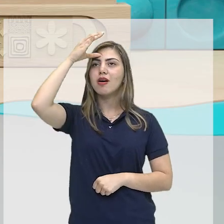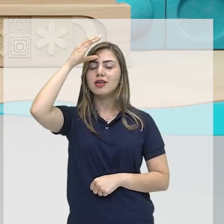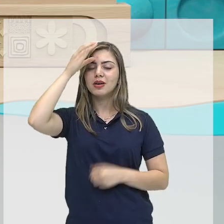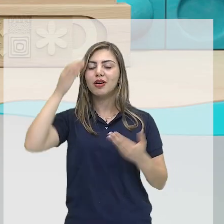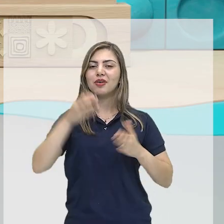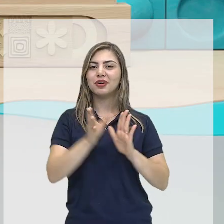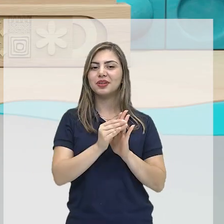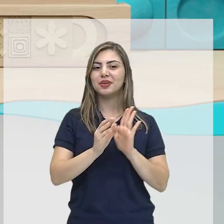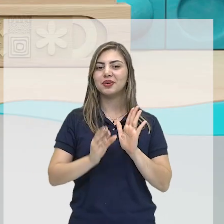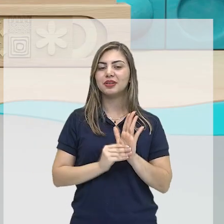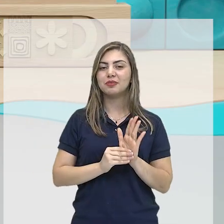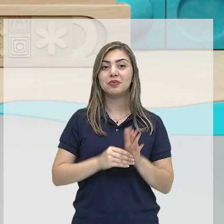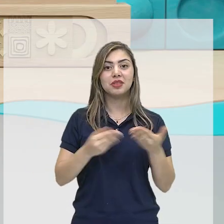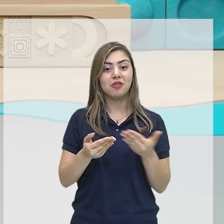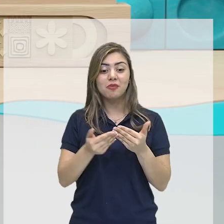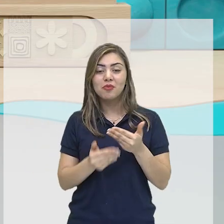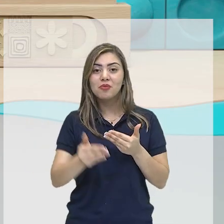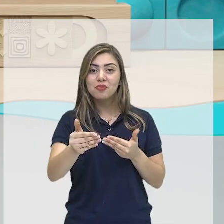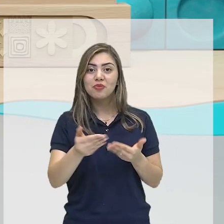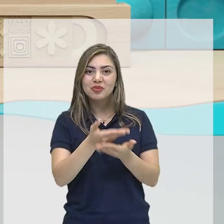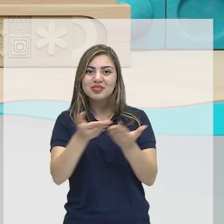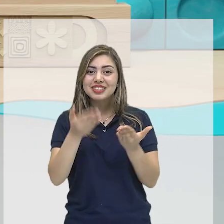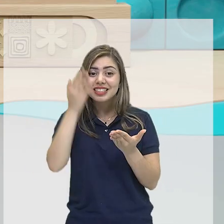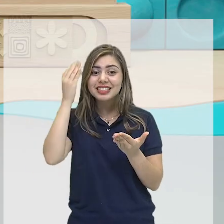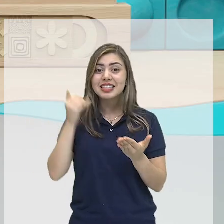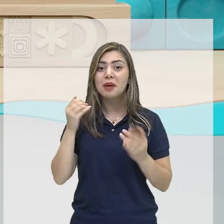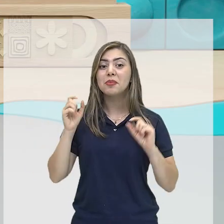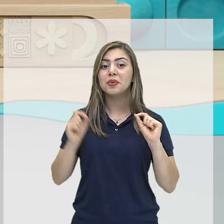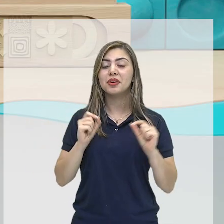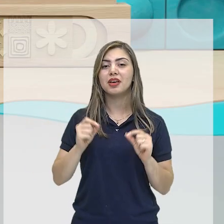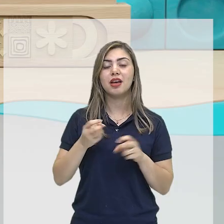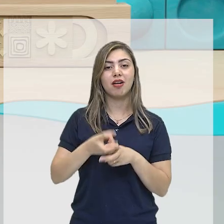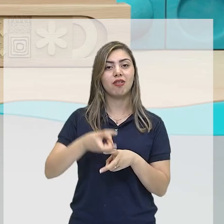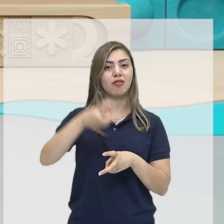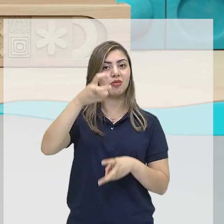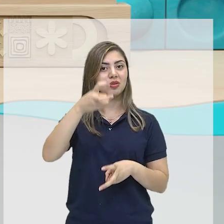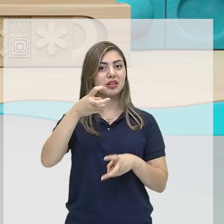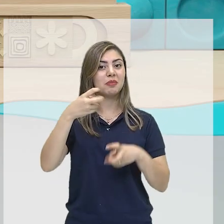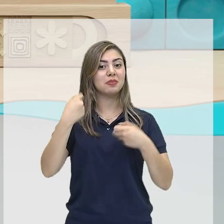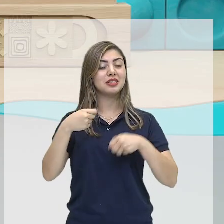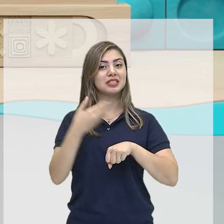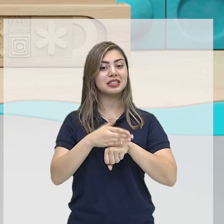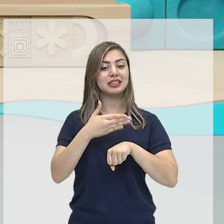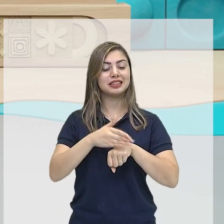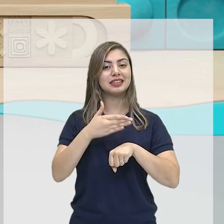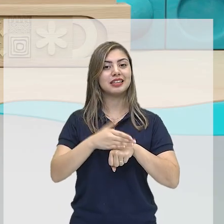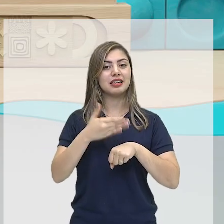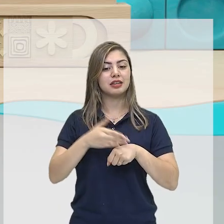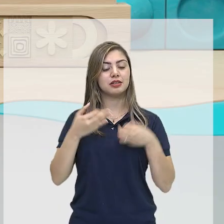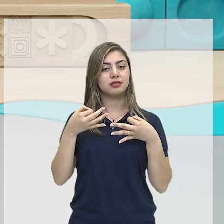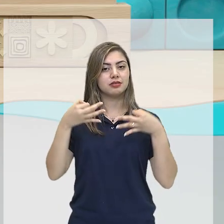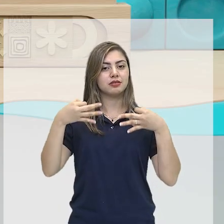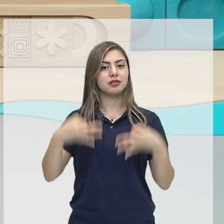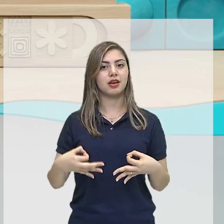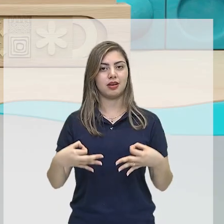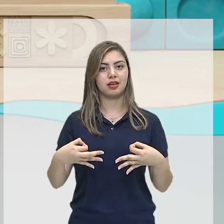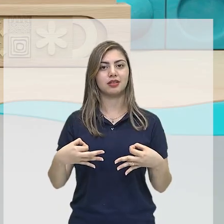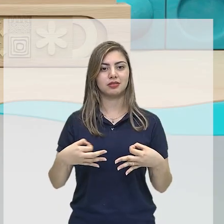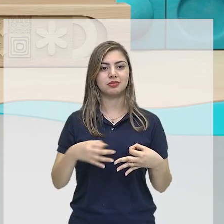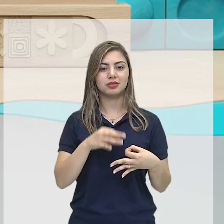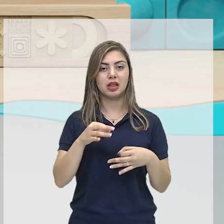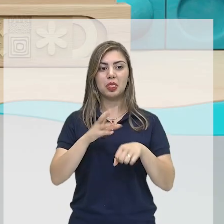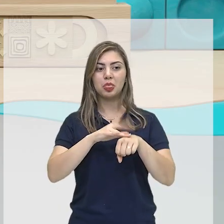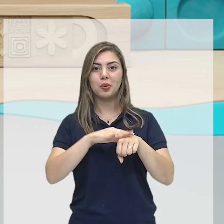que a nossa coluna, ela precisa ter uma atenção maior ali para que a gente não fique doente e não perca a nossa qualidade de